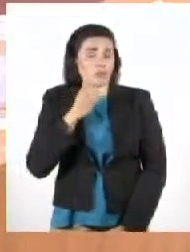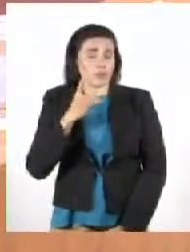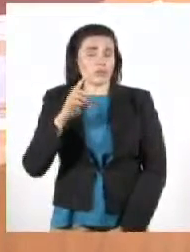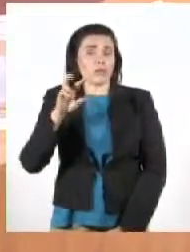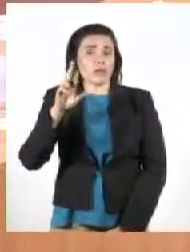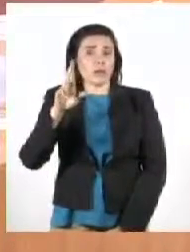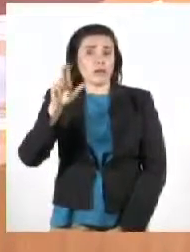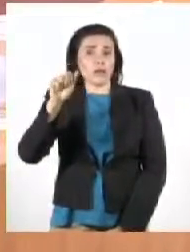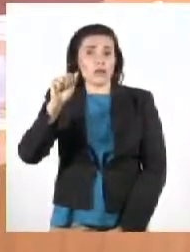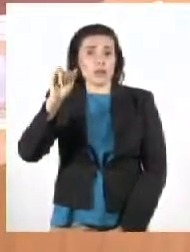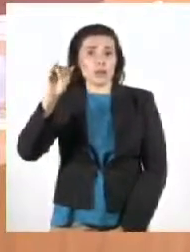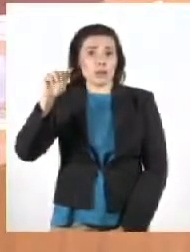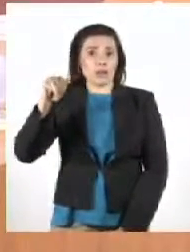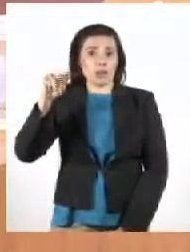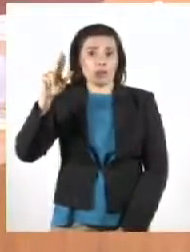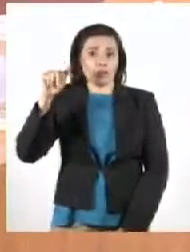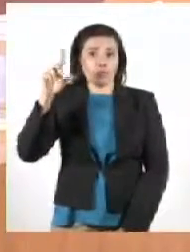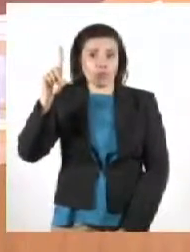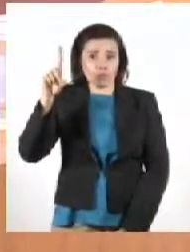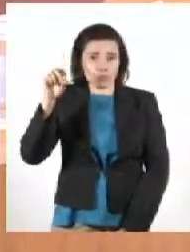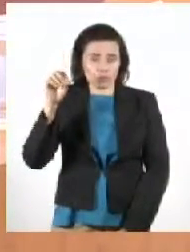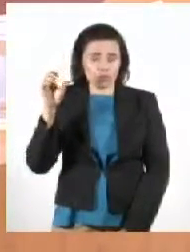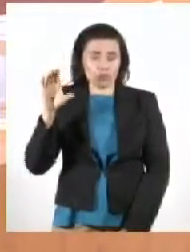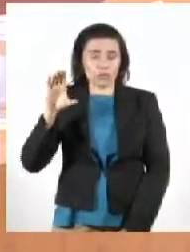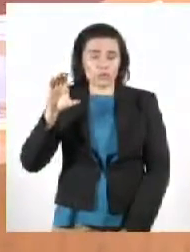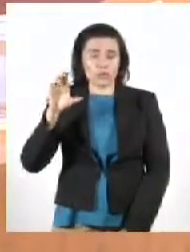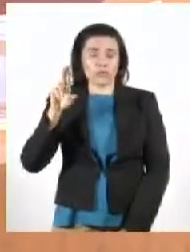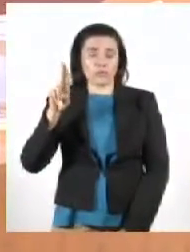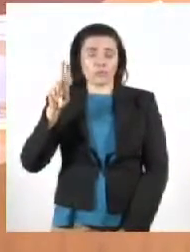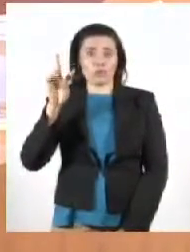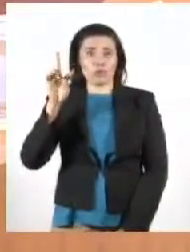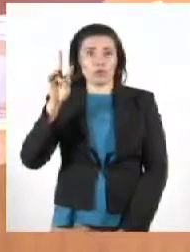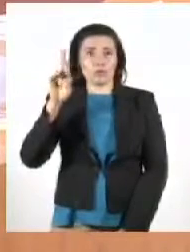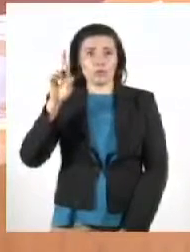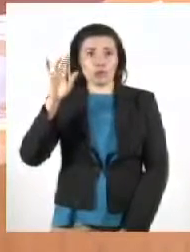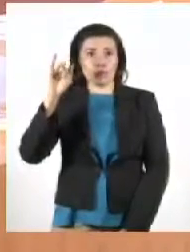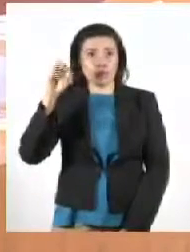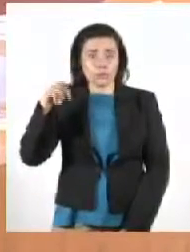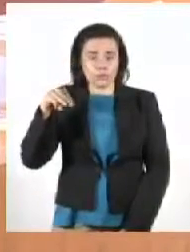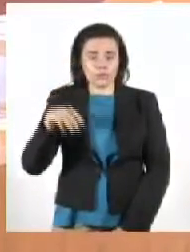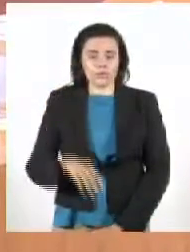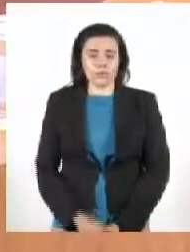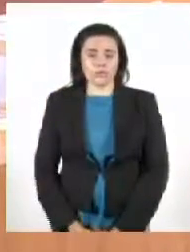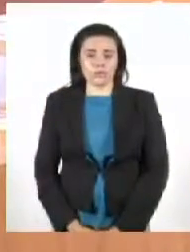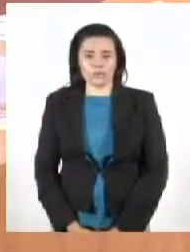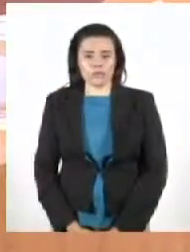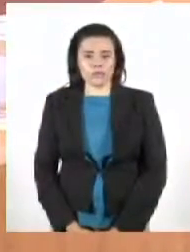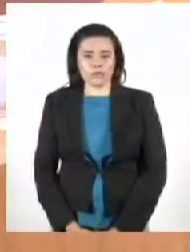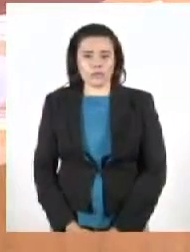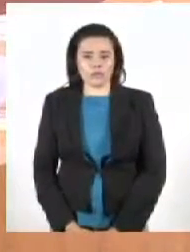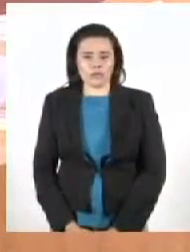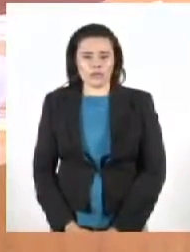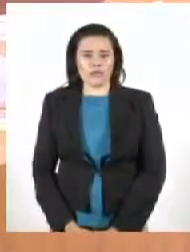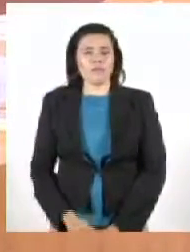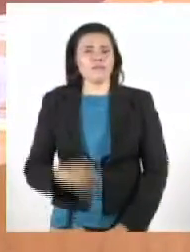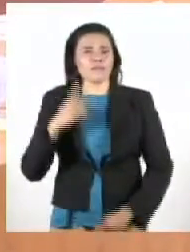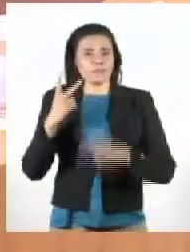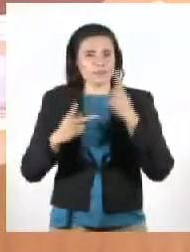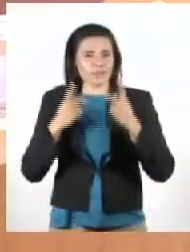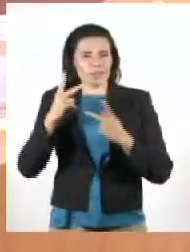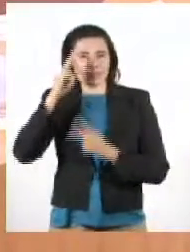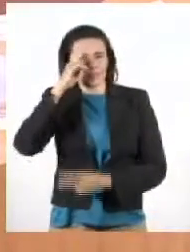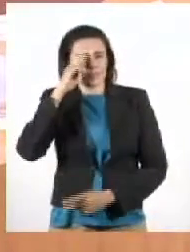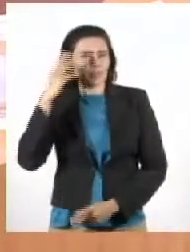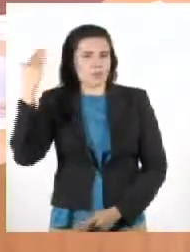Vamos falar do passado, deputado Otelino? Podemos falar do passado. Mas nós não podemos esquecer